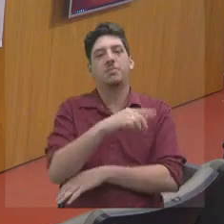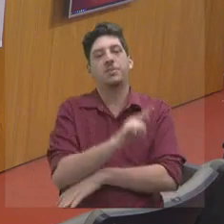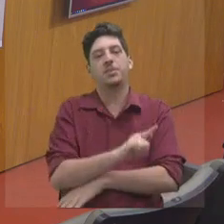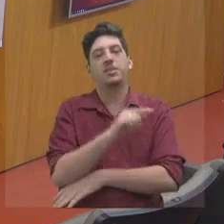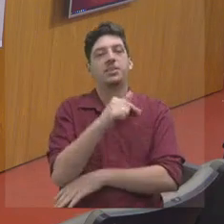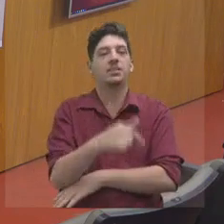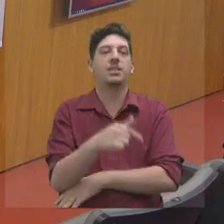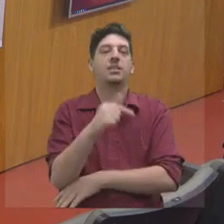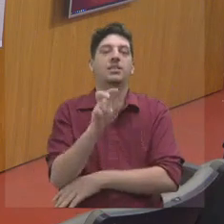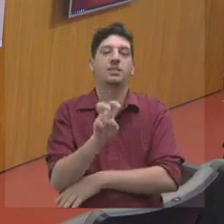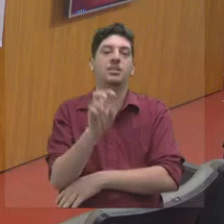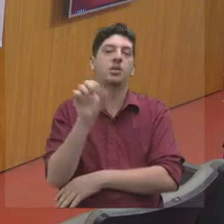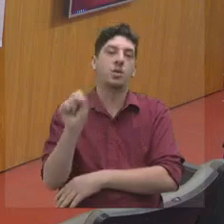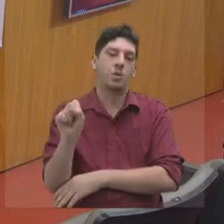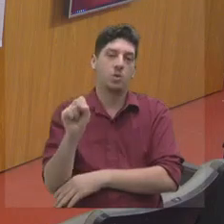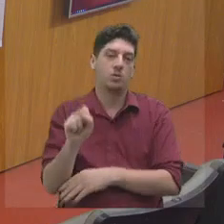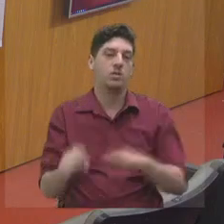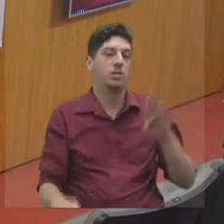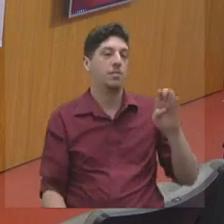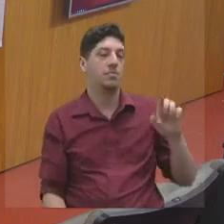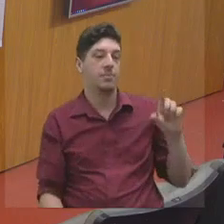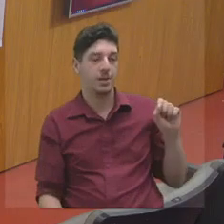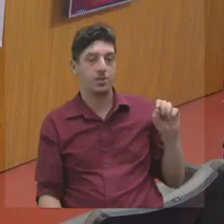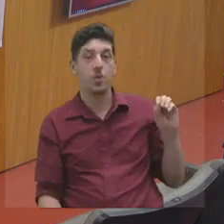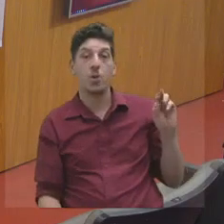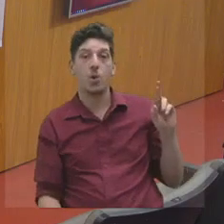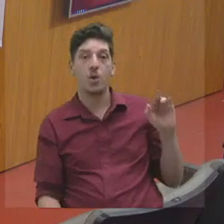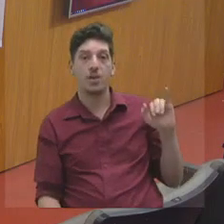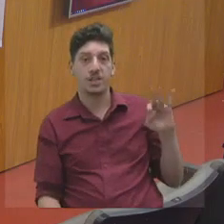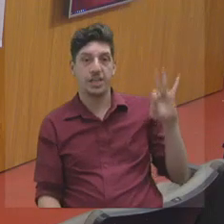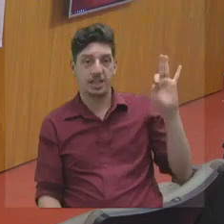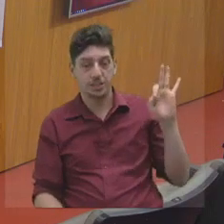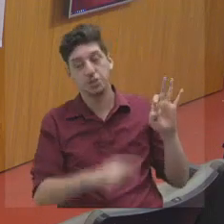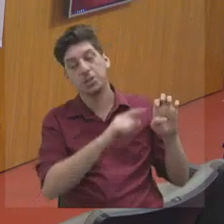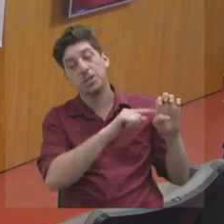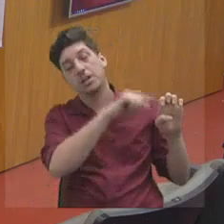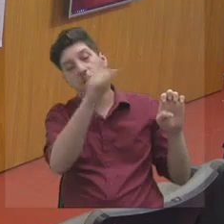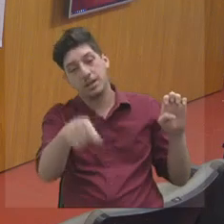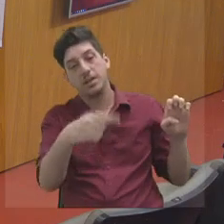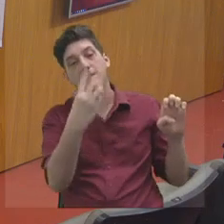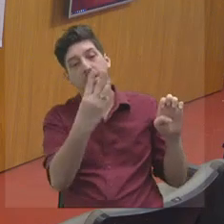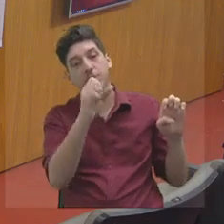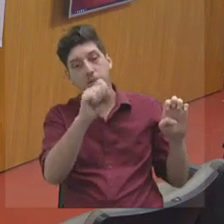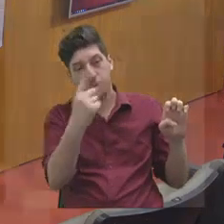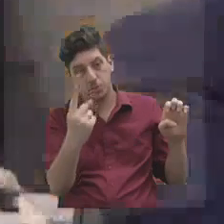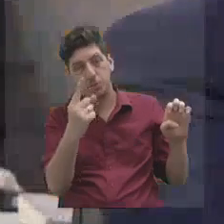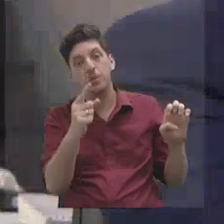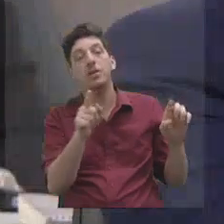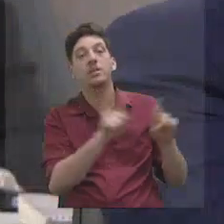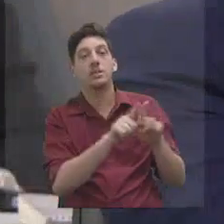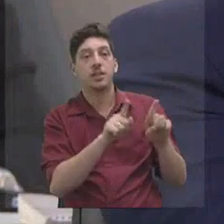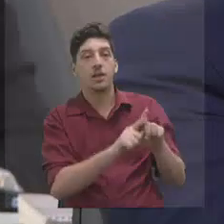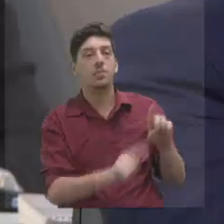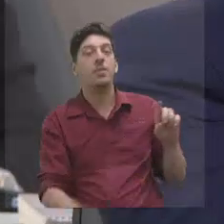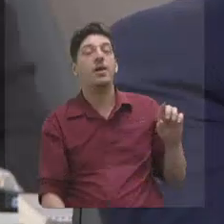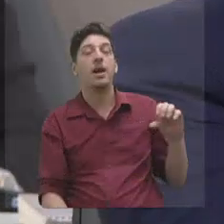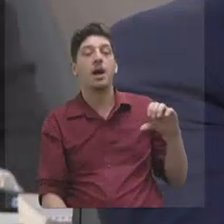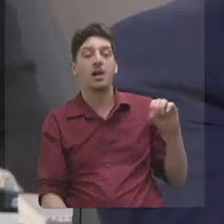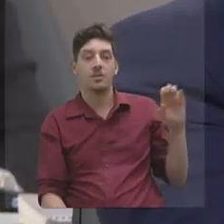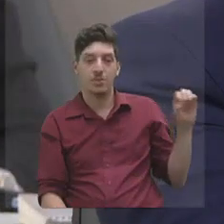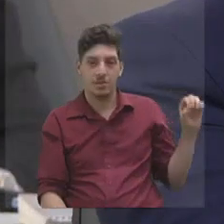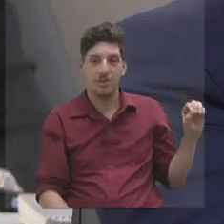que liga Belo Oriente a 381 como também a MG 900 que liga o Município de Antônio Dias